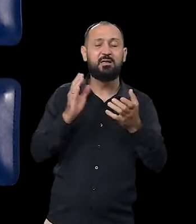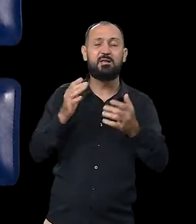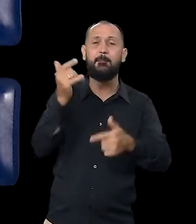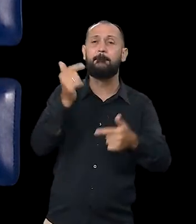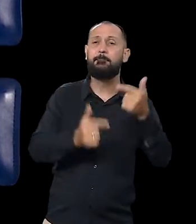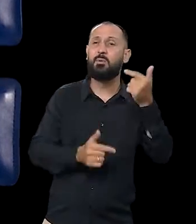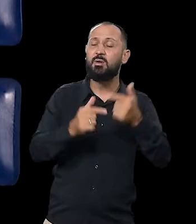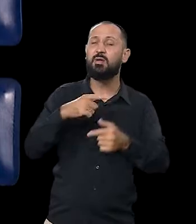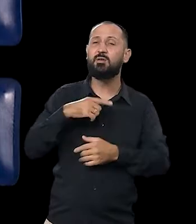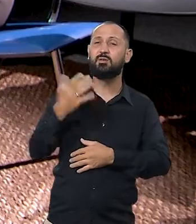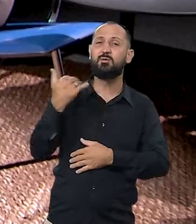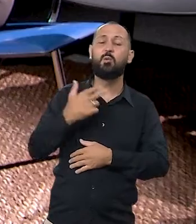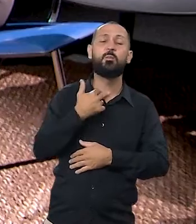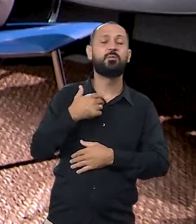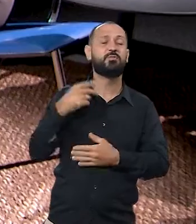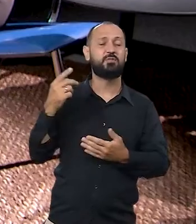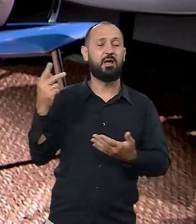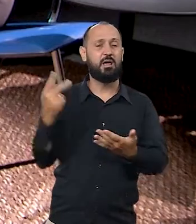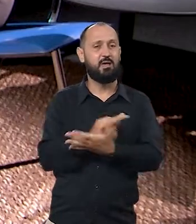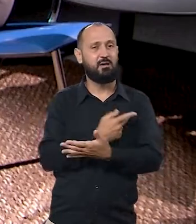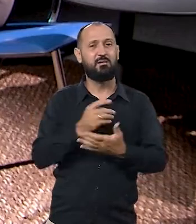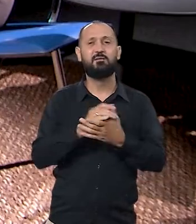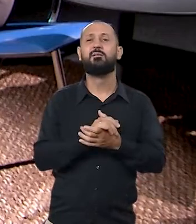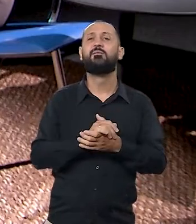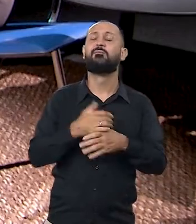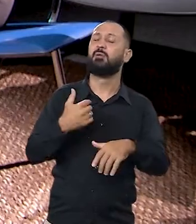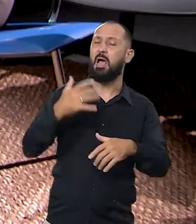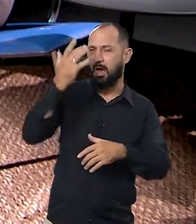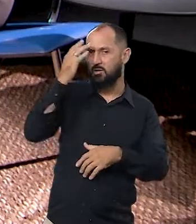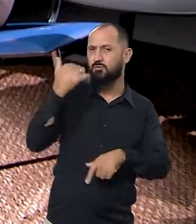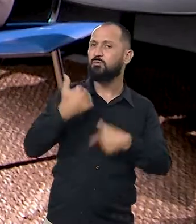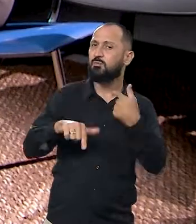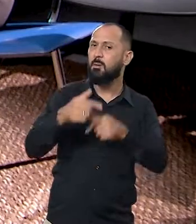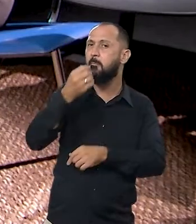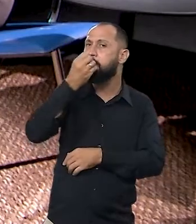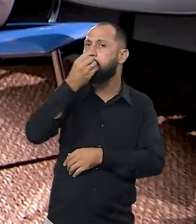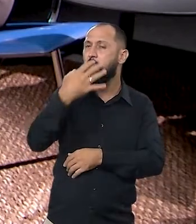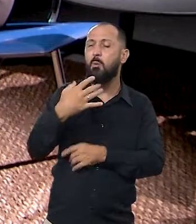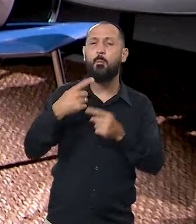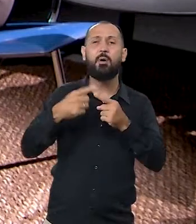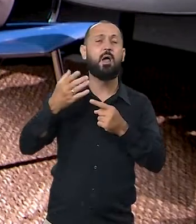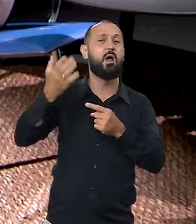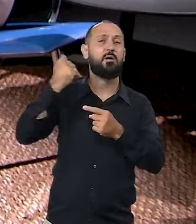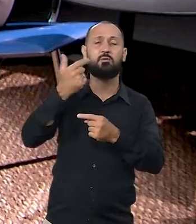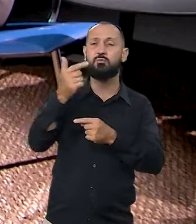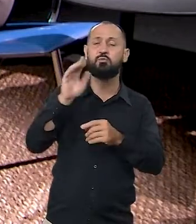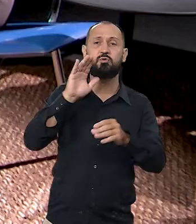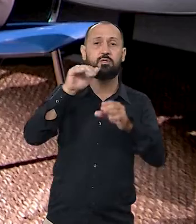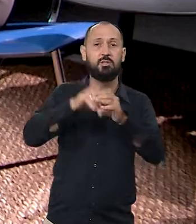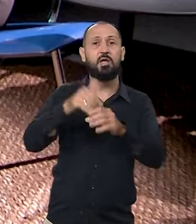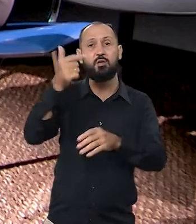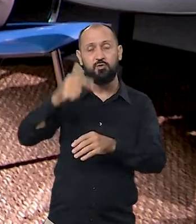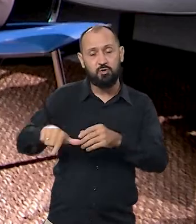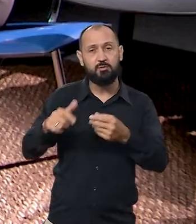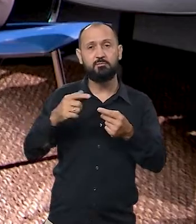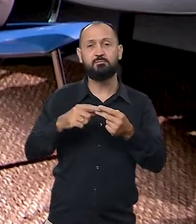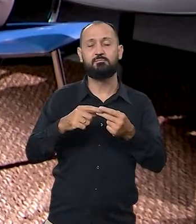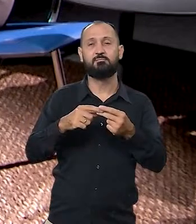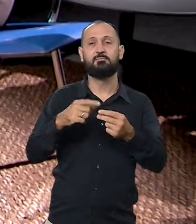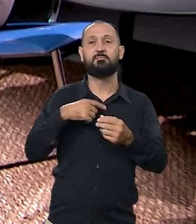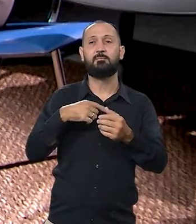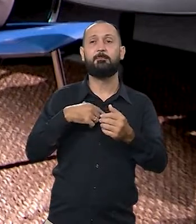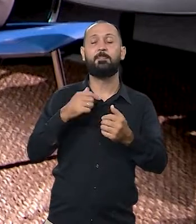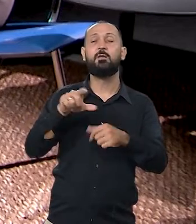existente, eu não podia falhar. E acho que foi um trabalho muito exitoso, porque na época não tinha reeleição e eu elegi o meu